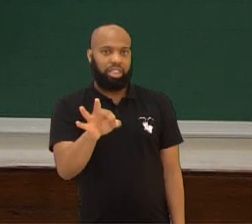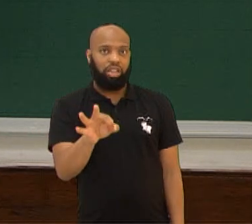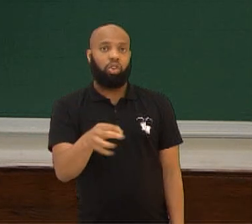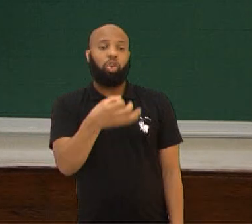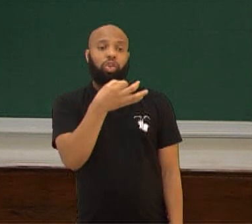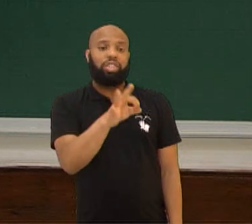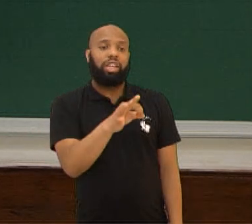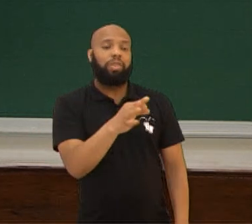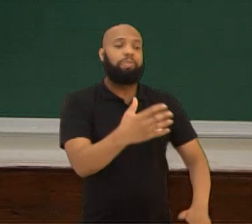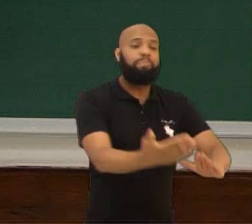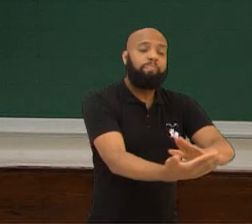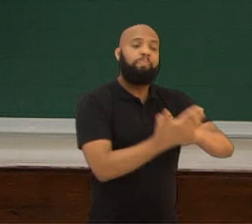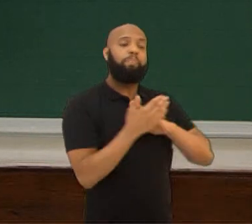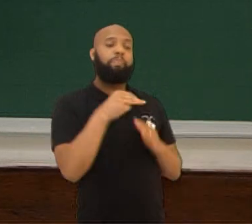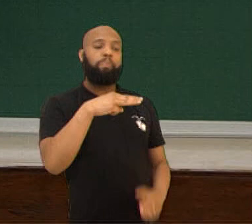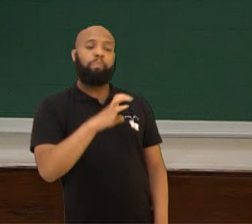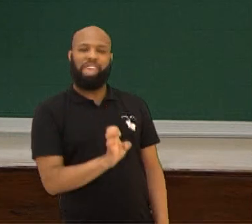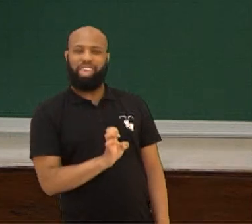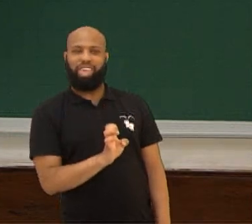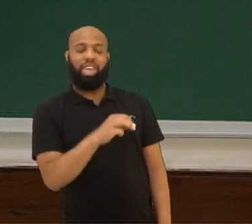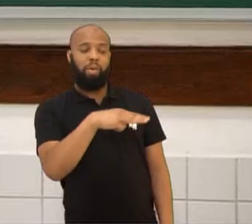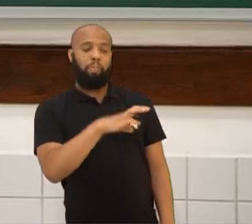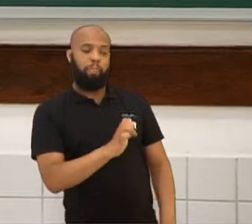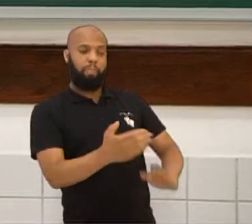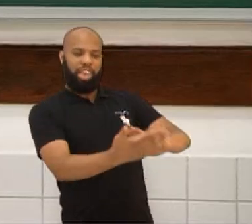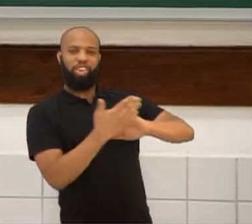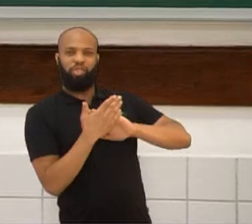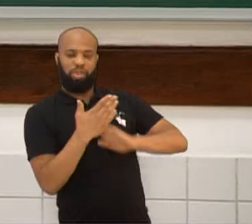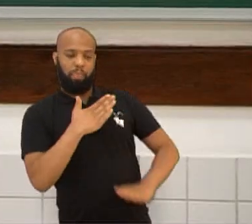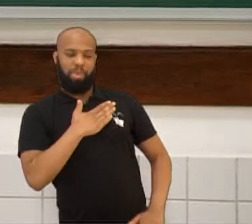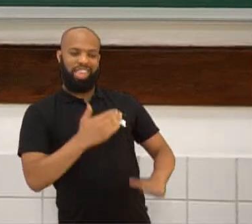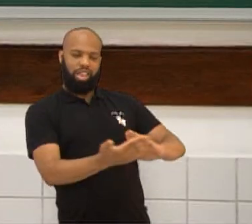me ajude, ok?